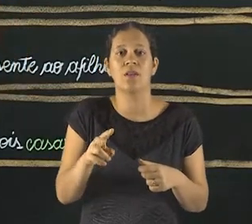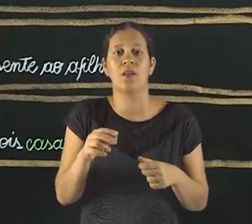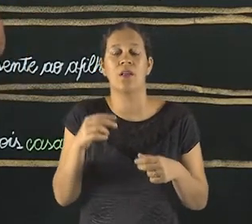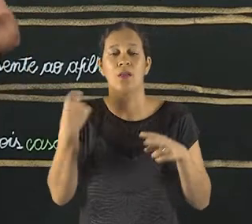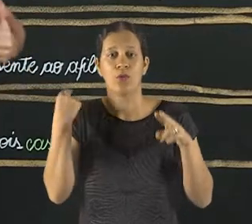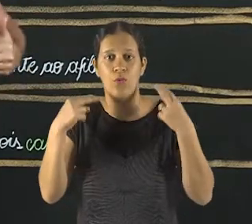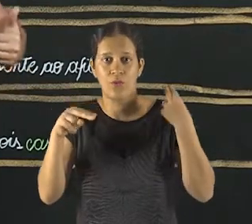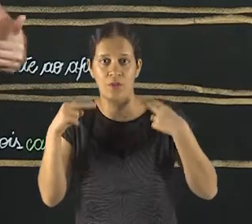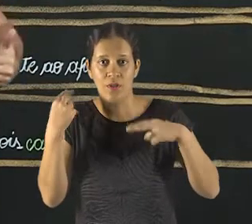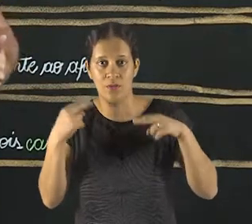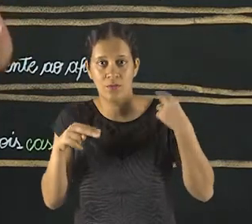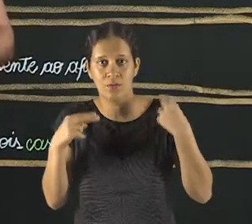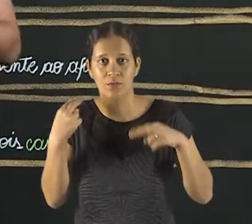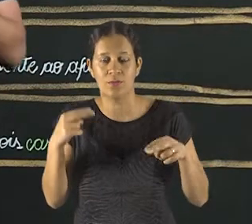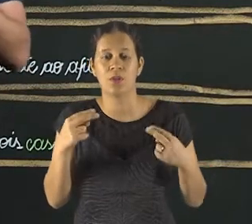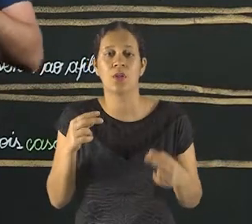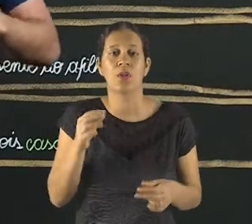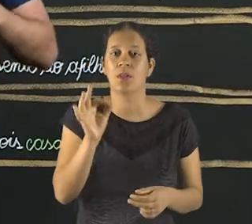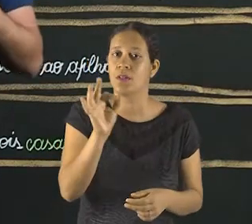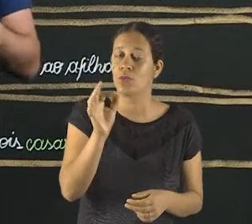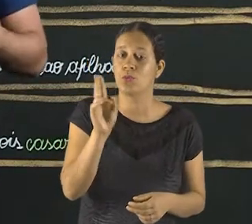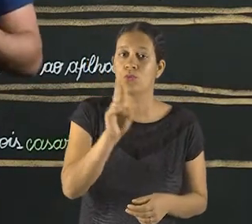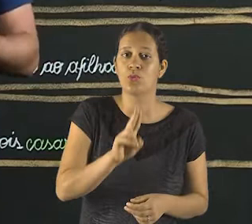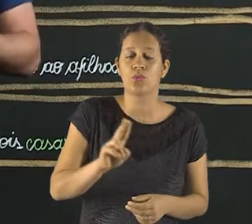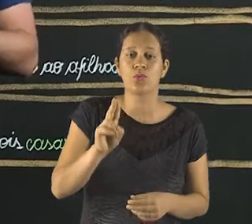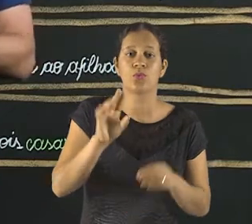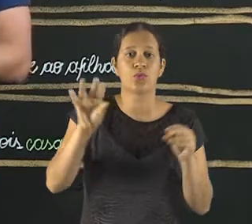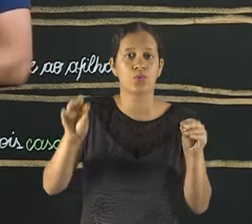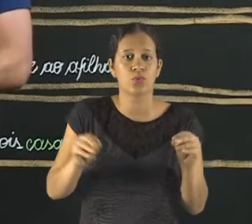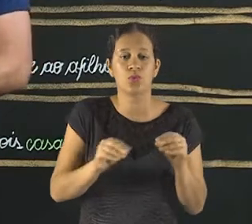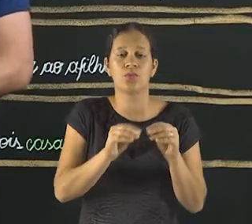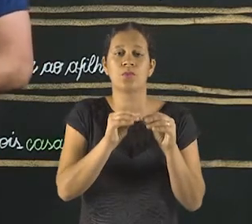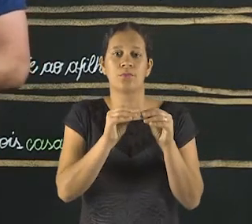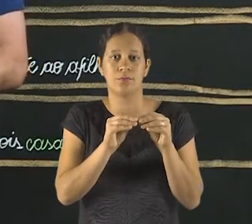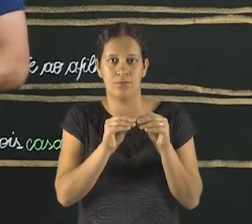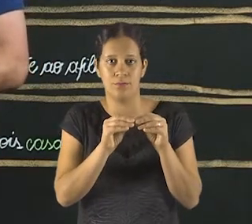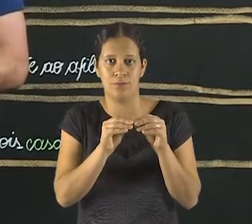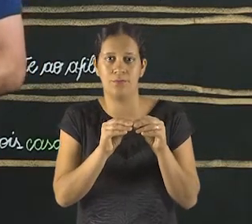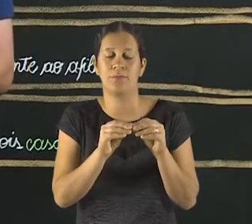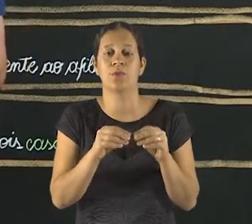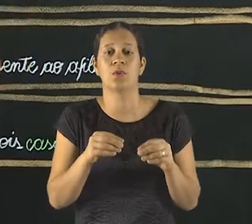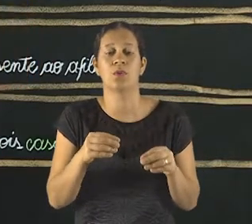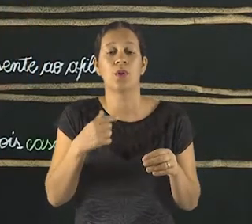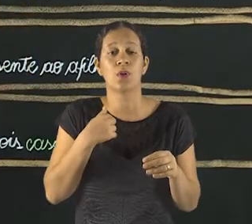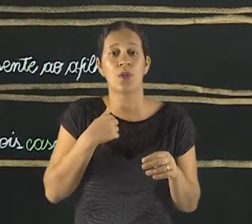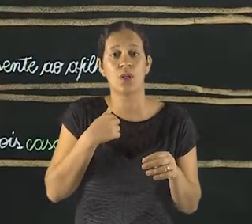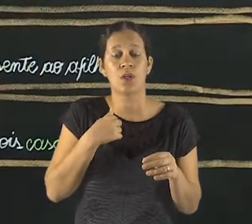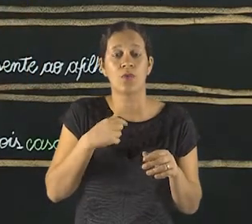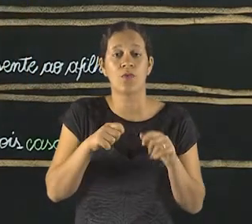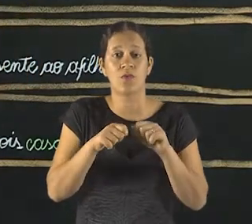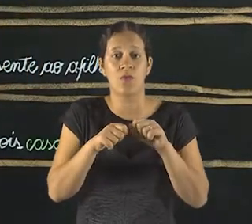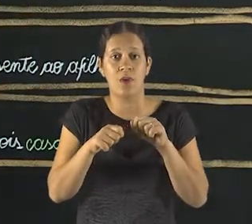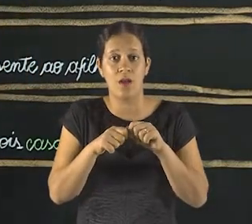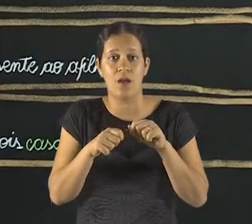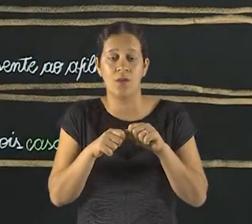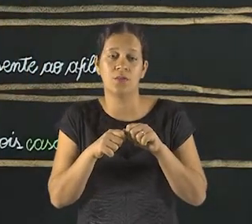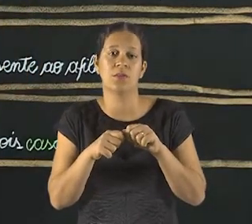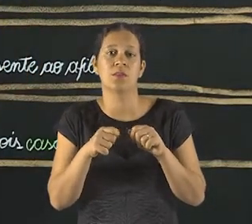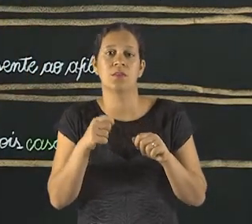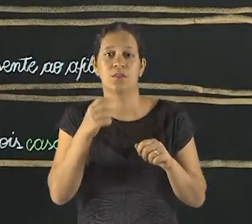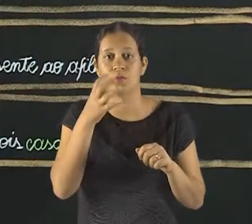eu assisti a novela. Eu não uso um complemento necessário que é a preposição. Observe que nessa